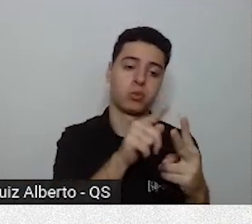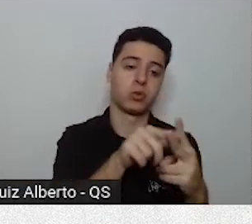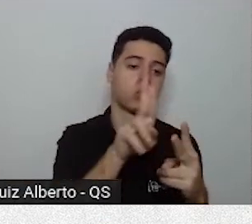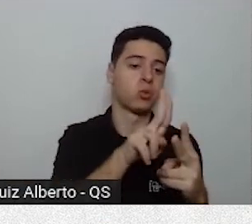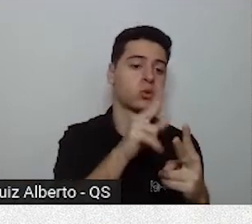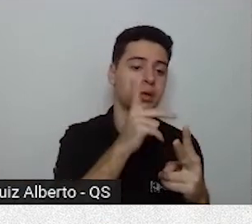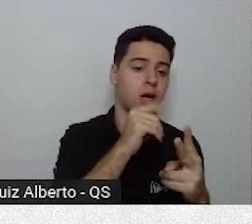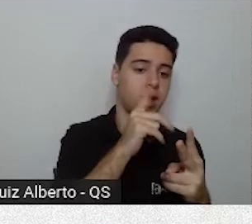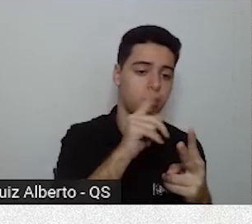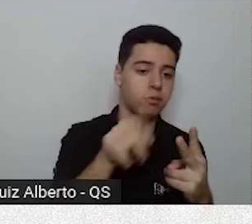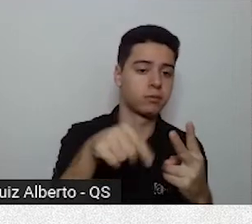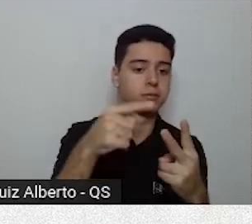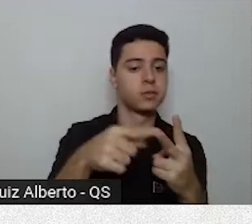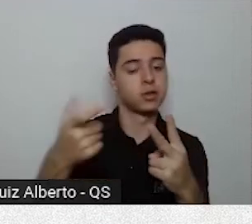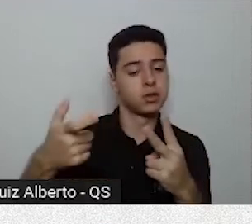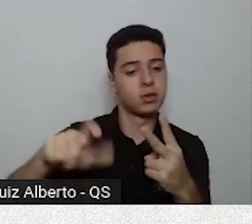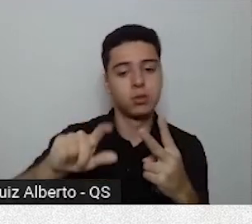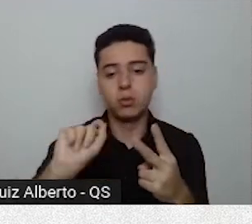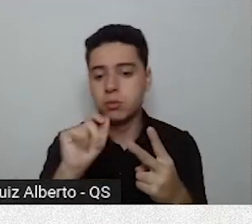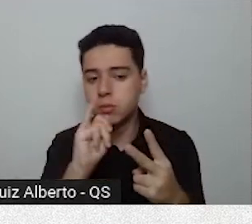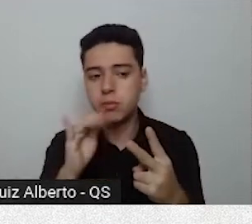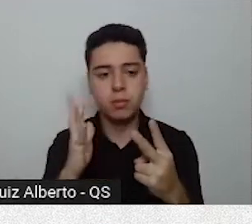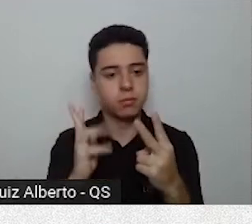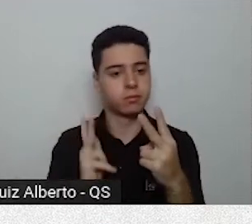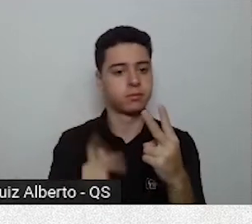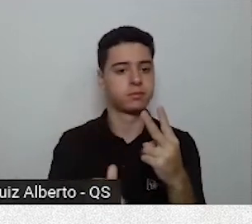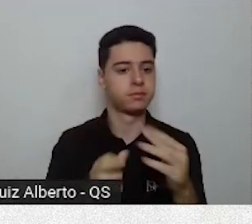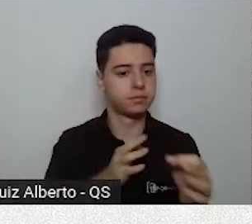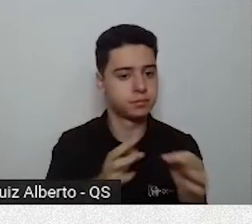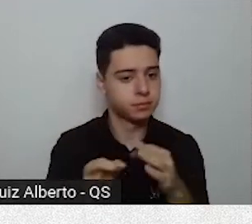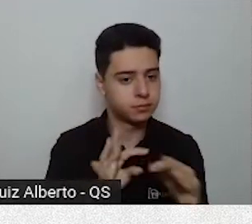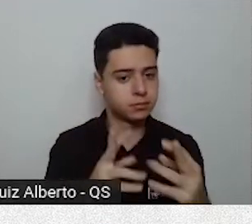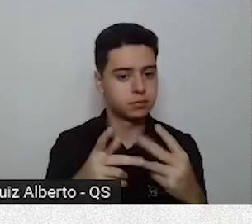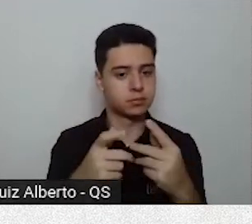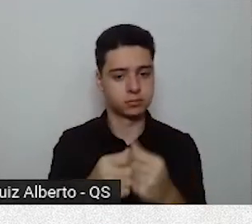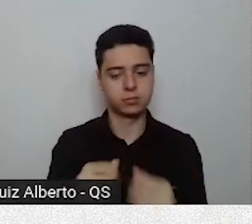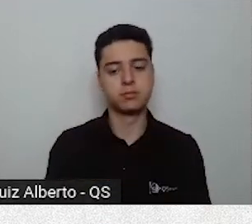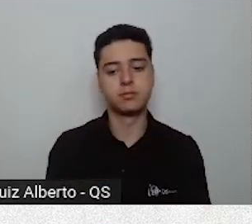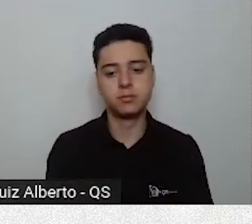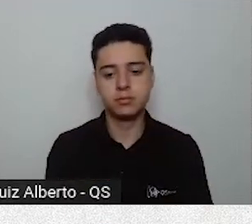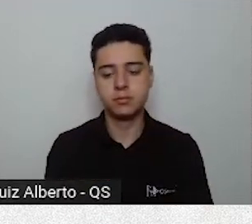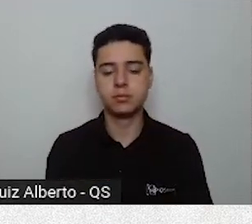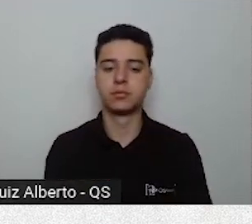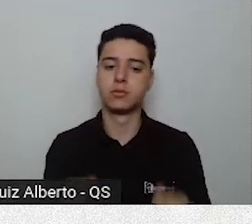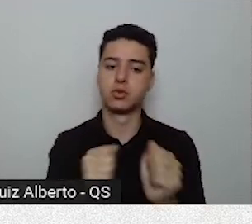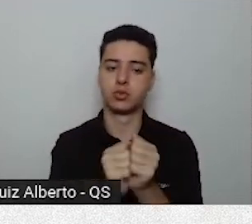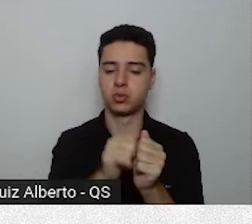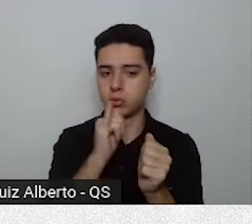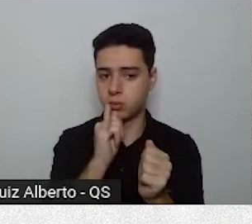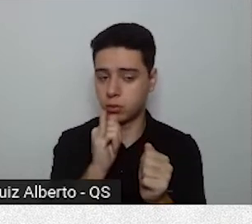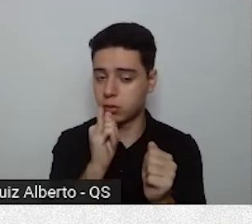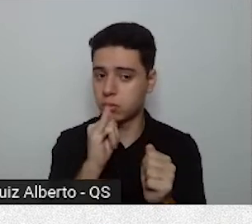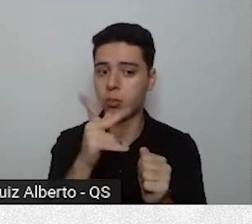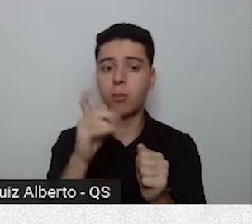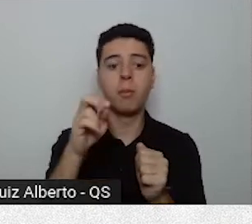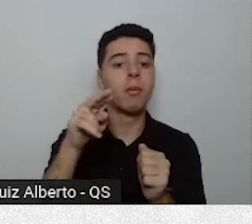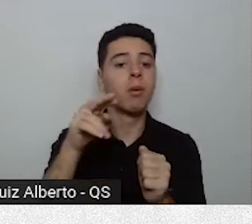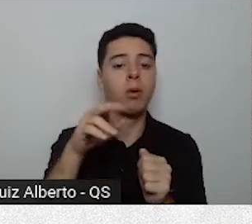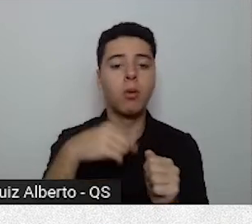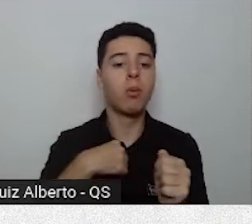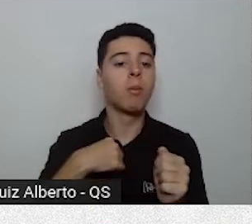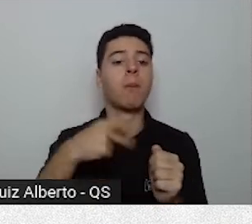tinta, o outro para ir limpando também seus pincéis com um paninho ou um papel toalha também.